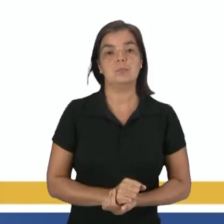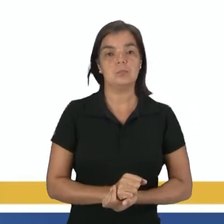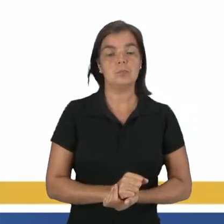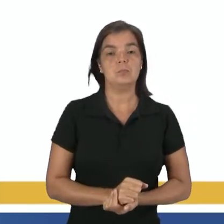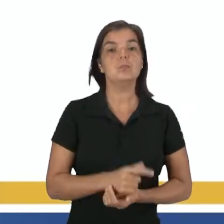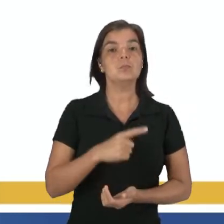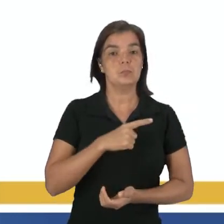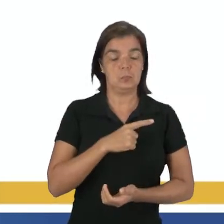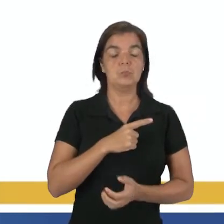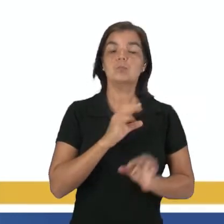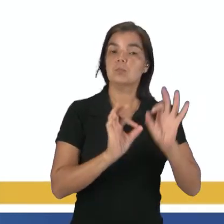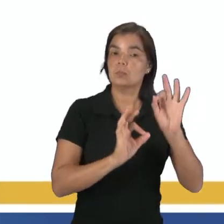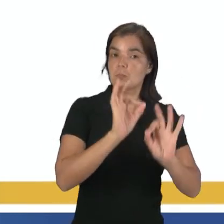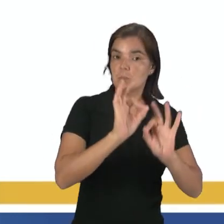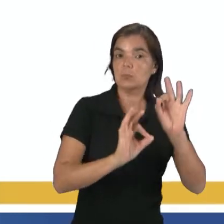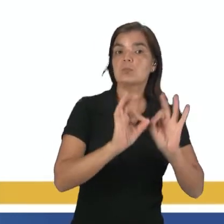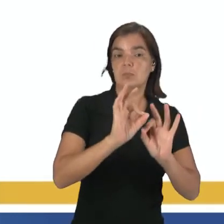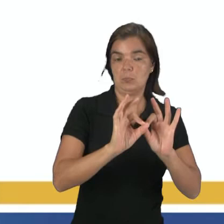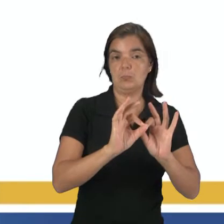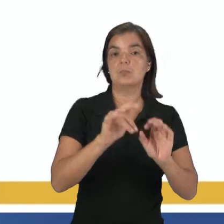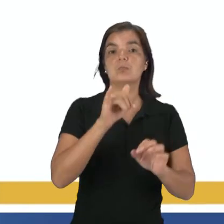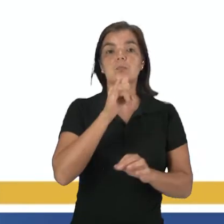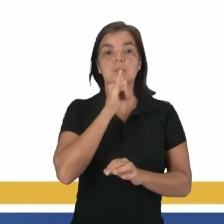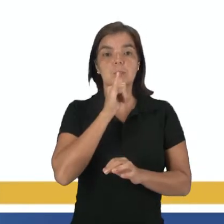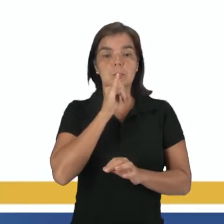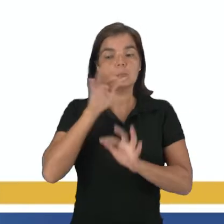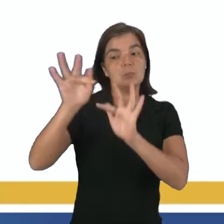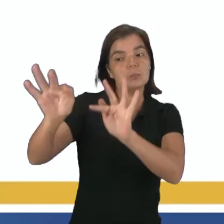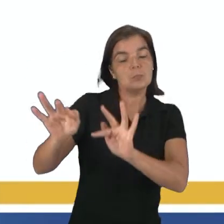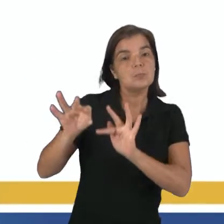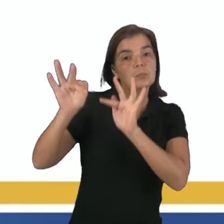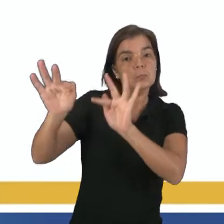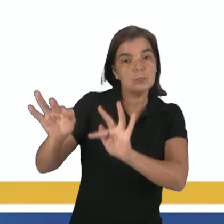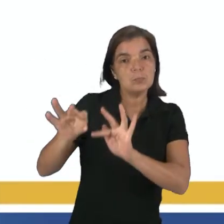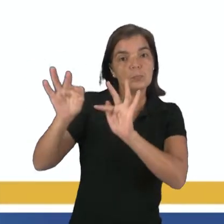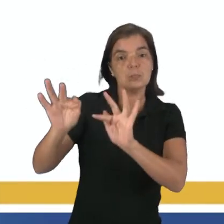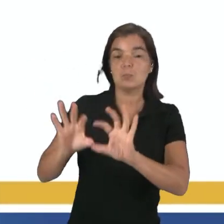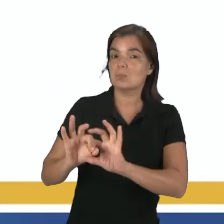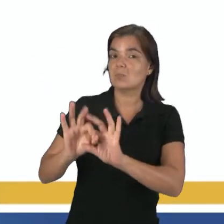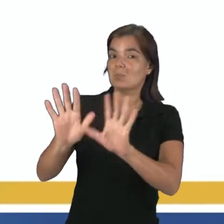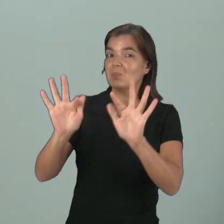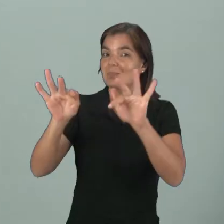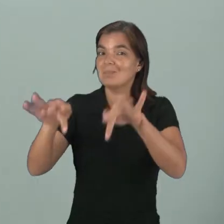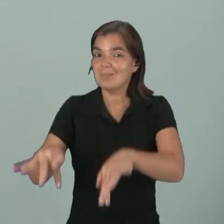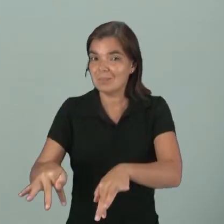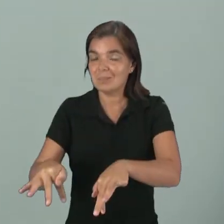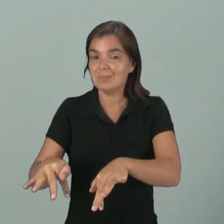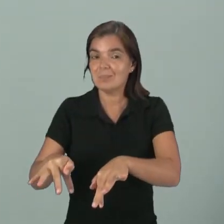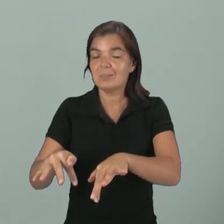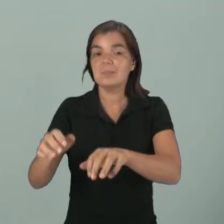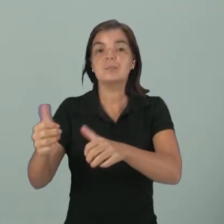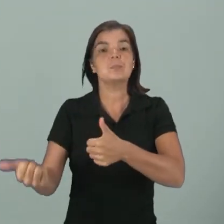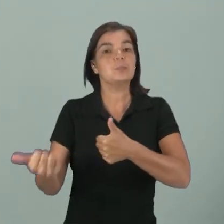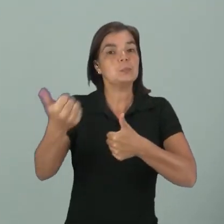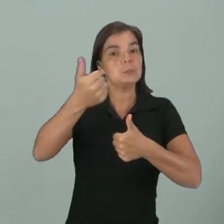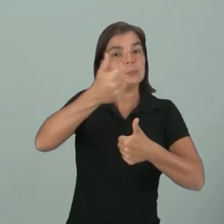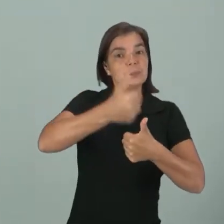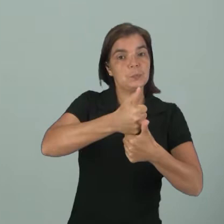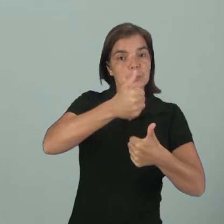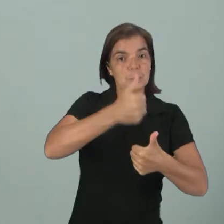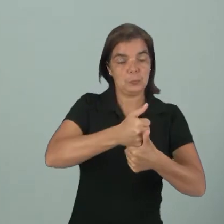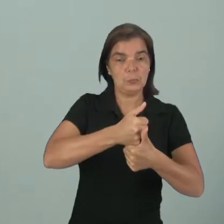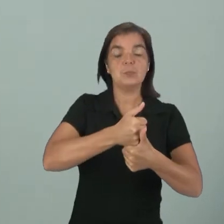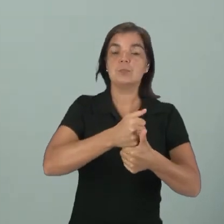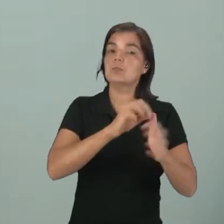um modo de produção, no caso, o modo de produção feudal, ele deixou de existir e entrou em